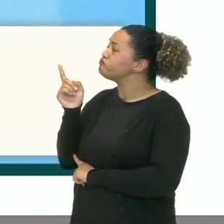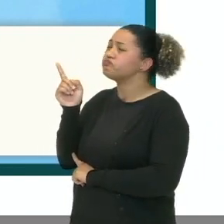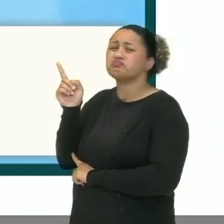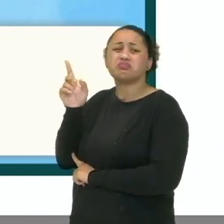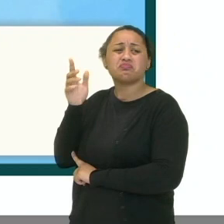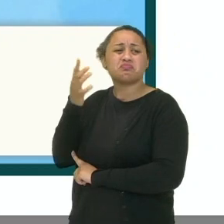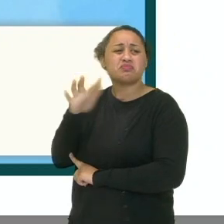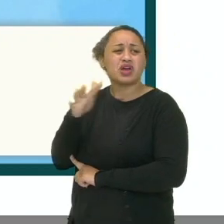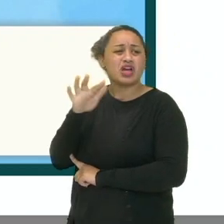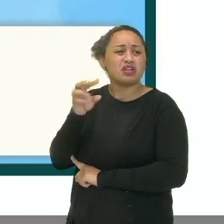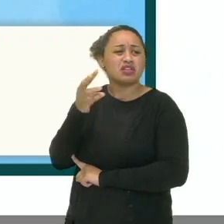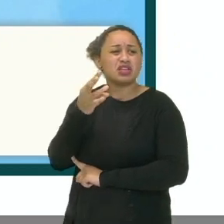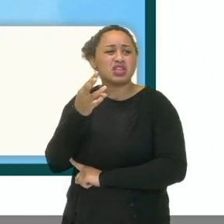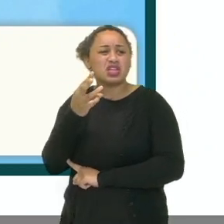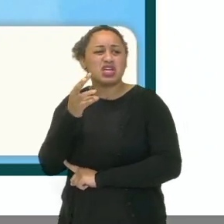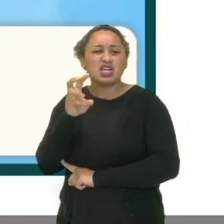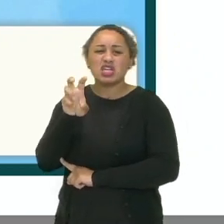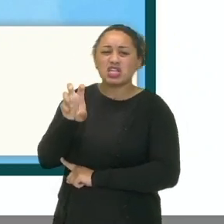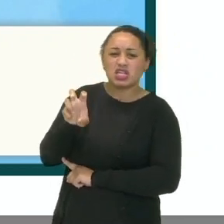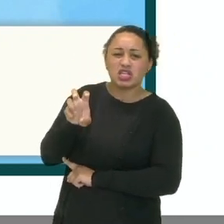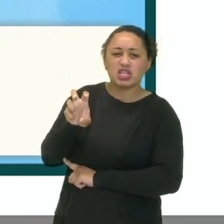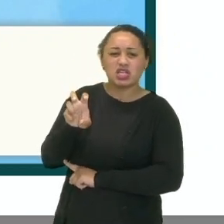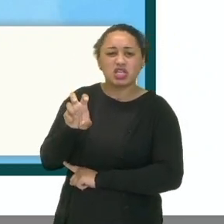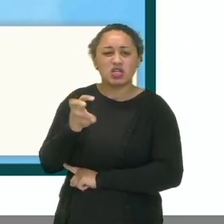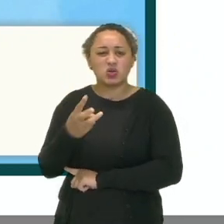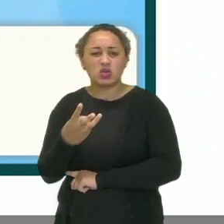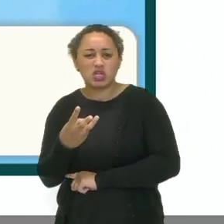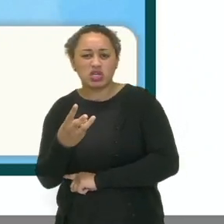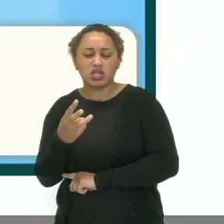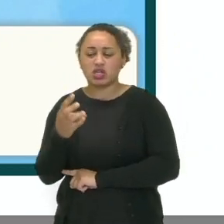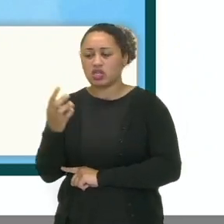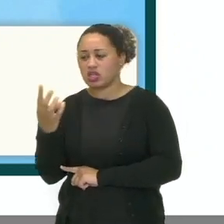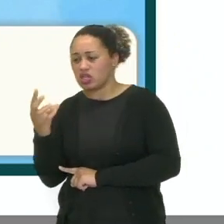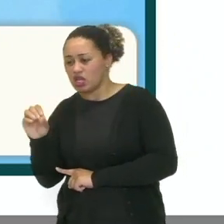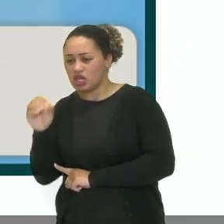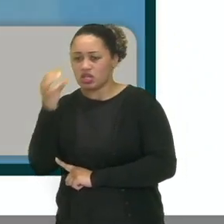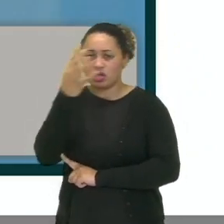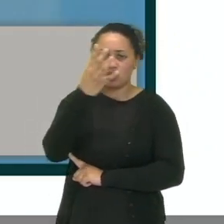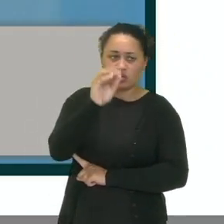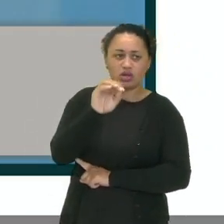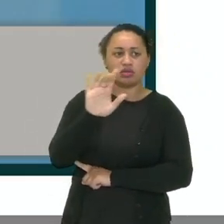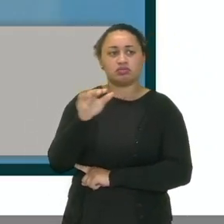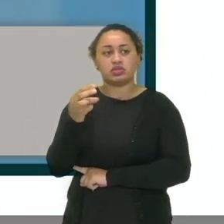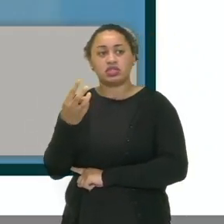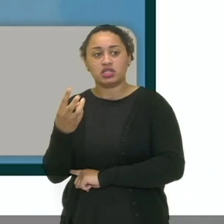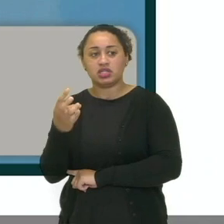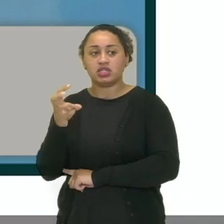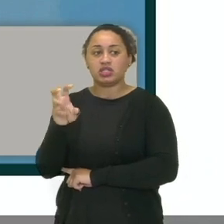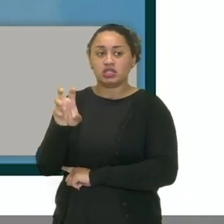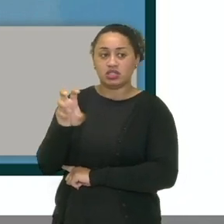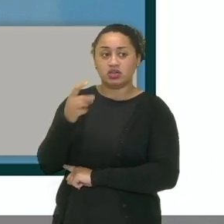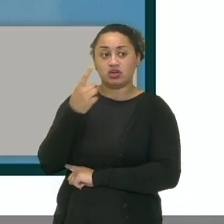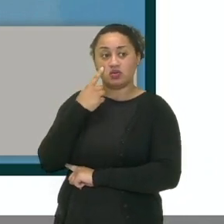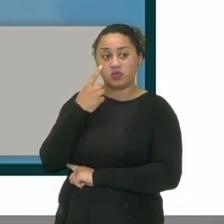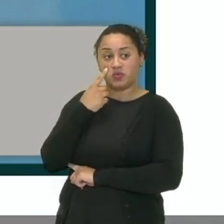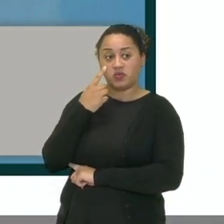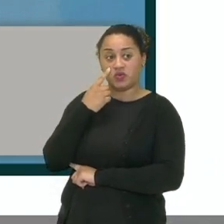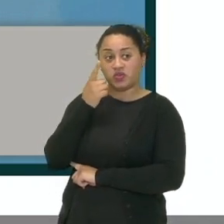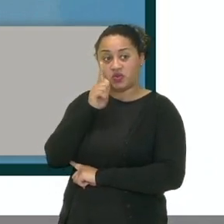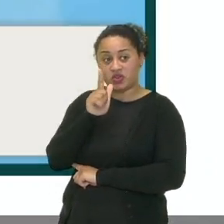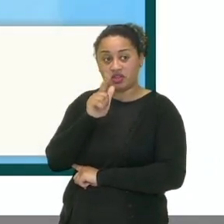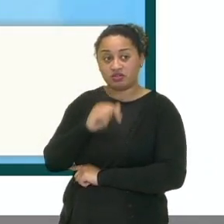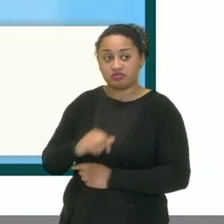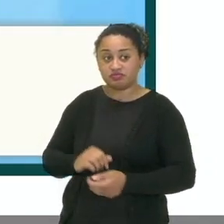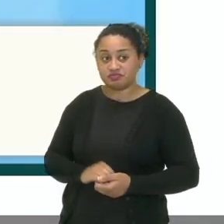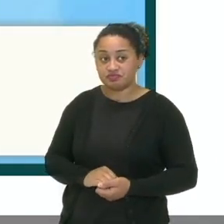aproximadamente 35, né? Ó, entre 30 e 40. Então, vamos colocar aqui, ó, 35. Vamos ver se é isso,